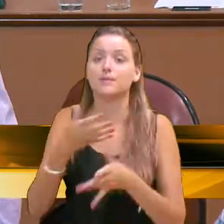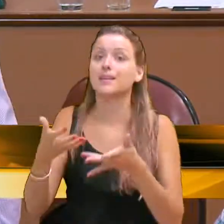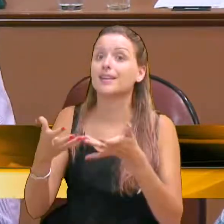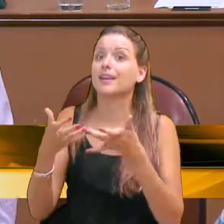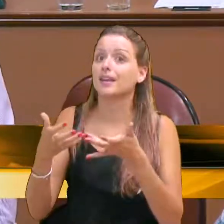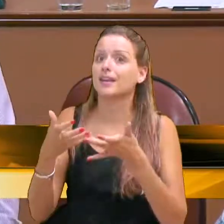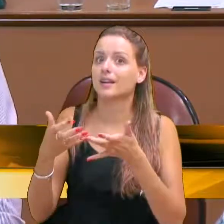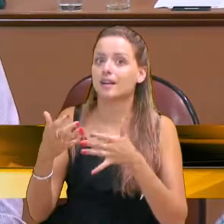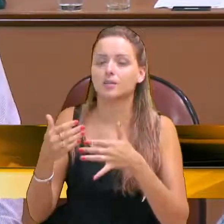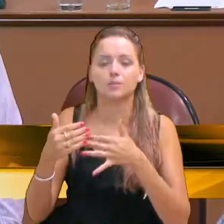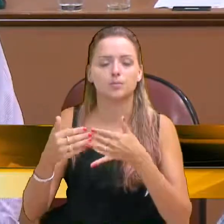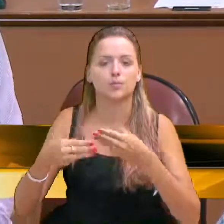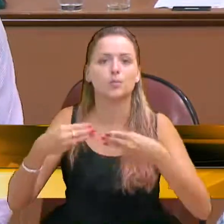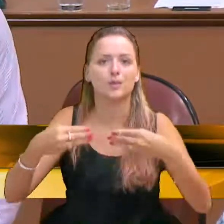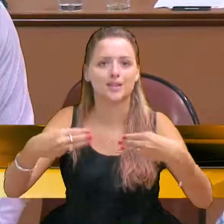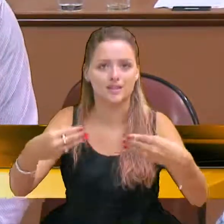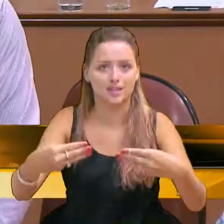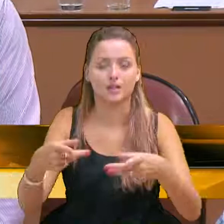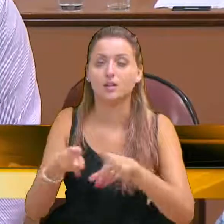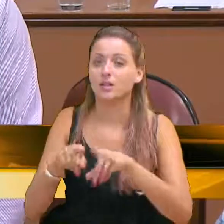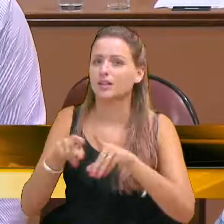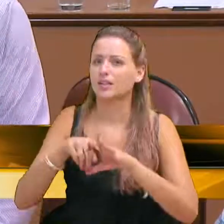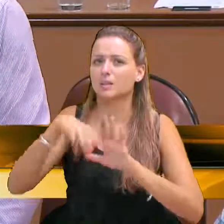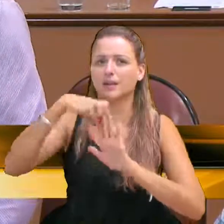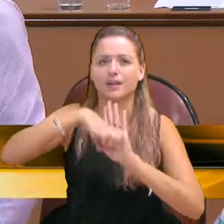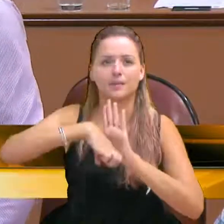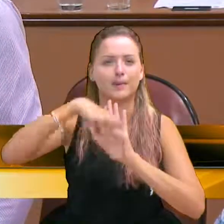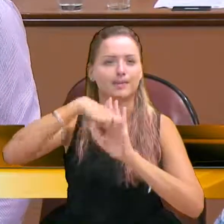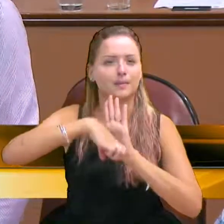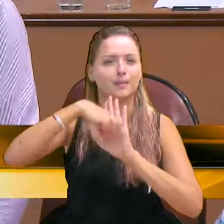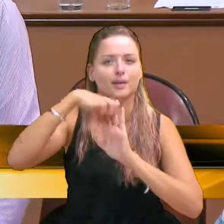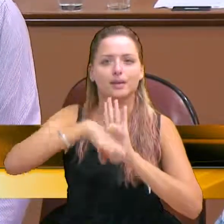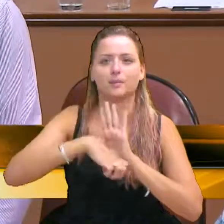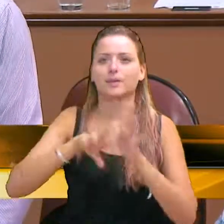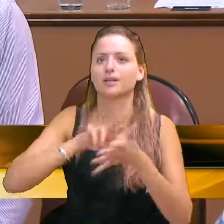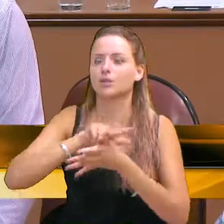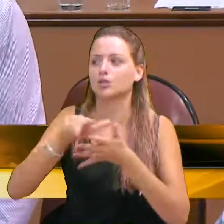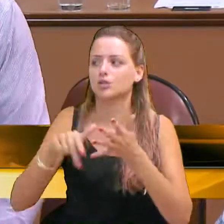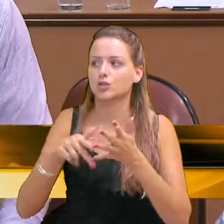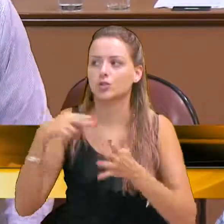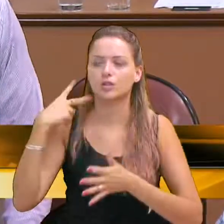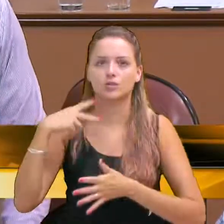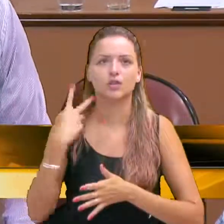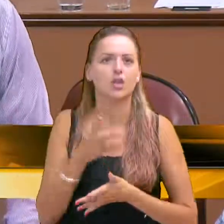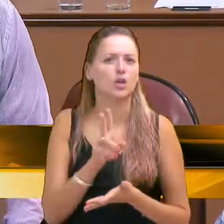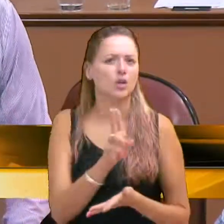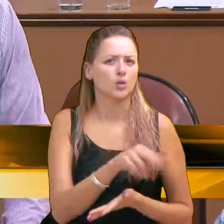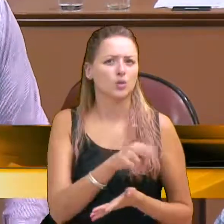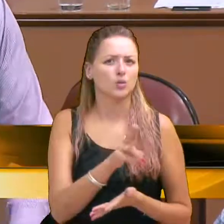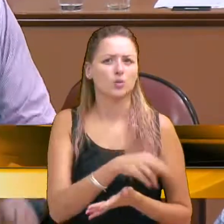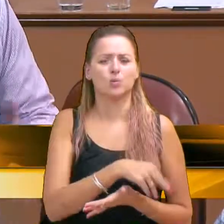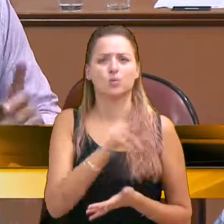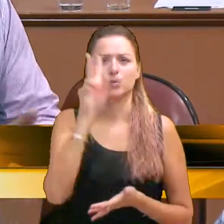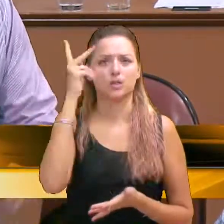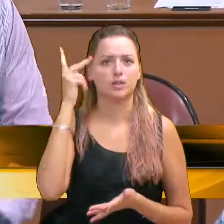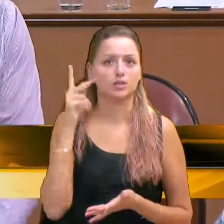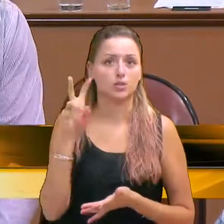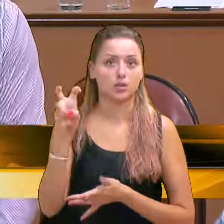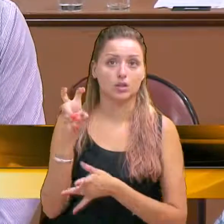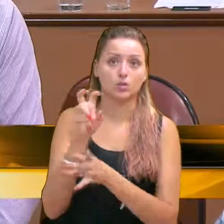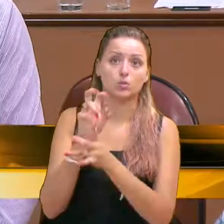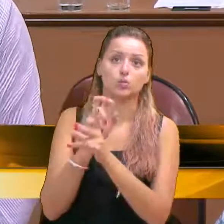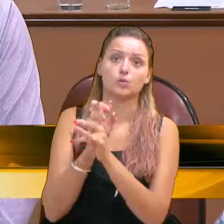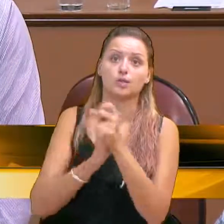disso, e várias emendas de parlamentares. Nunca na história dos últimos 5 anos, dito